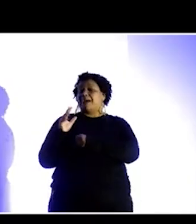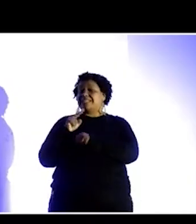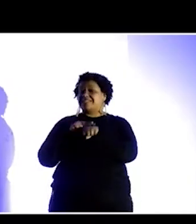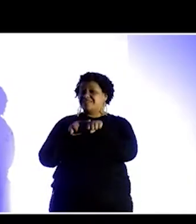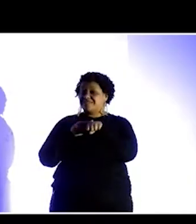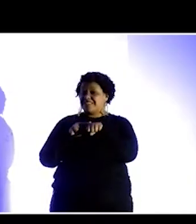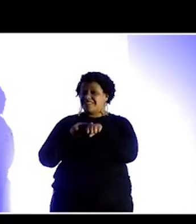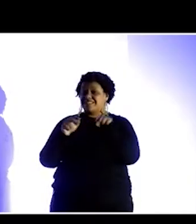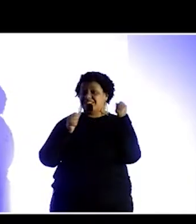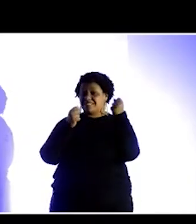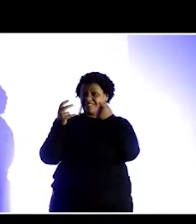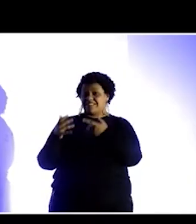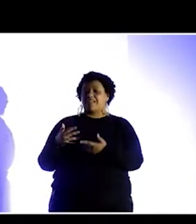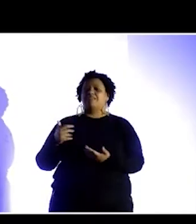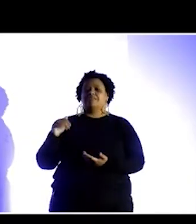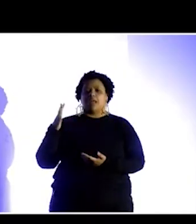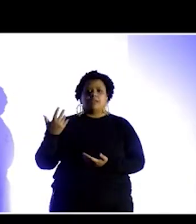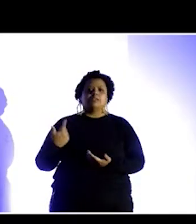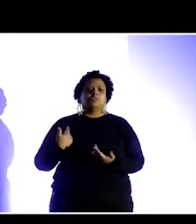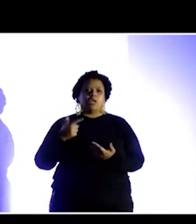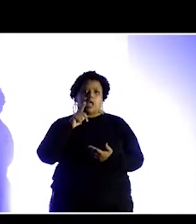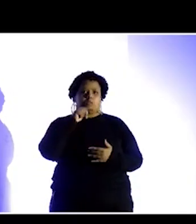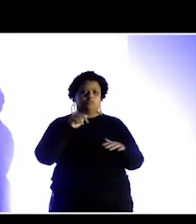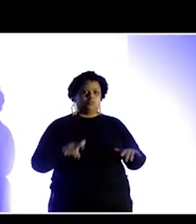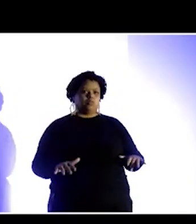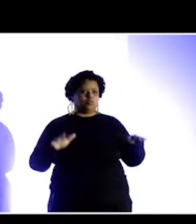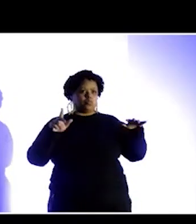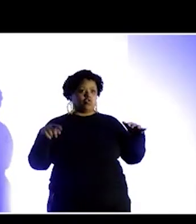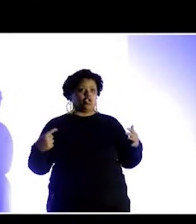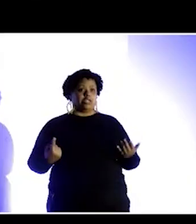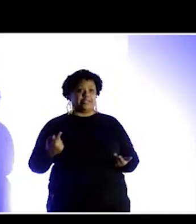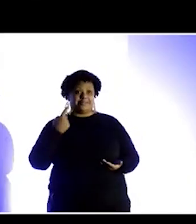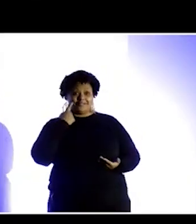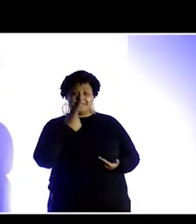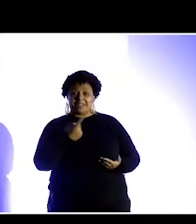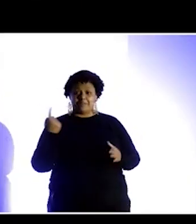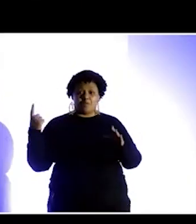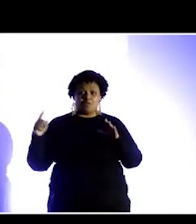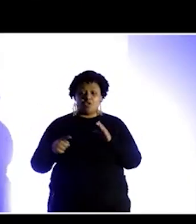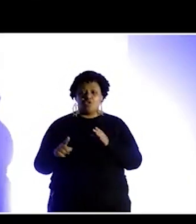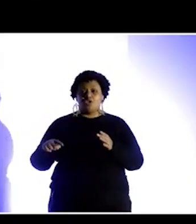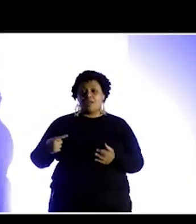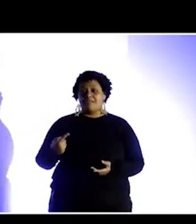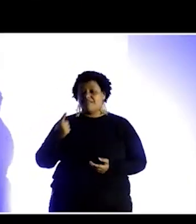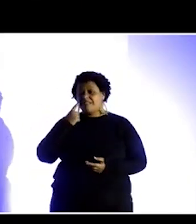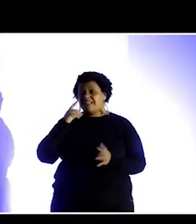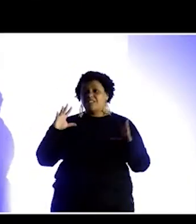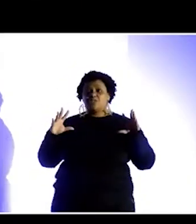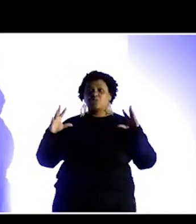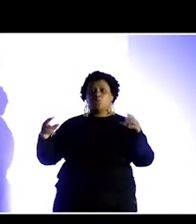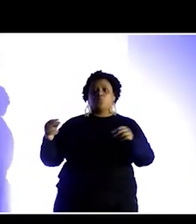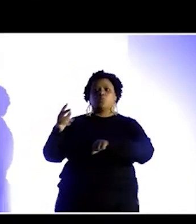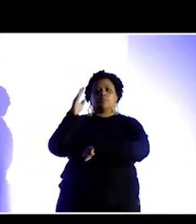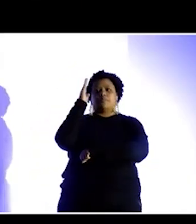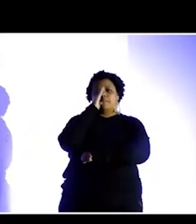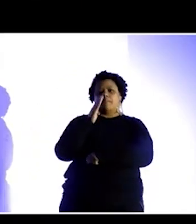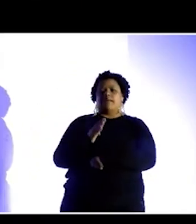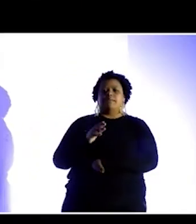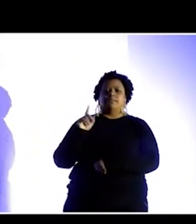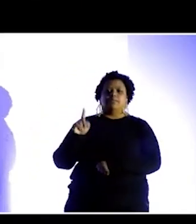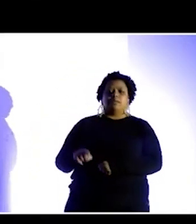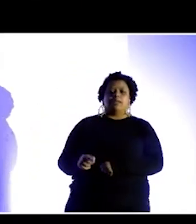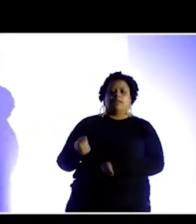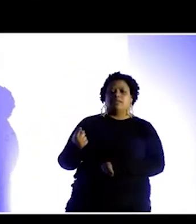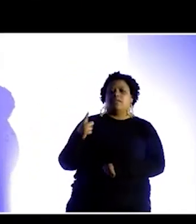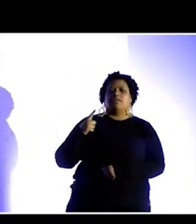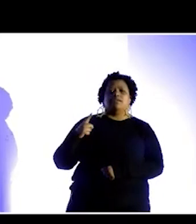o percentual de aumento desse tipo de cheia. Quando a gente vem para essa cheia mais intensa, a gente vê que praticamente todo o Brasil